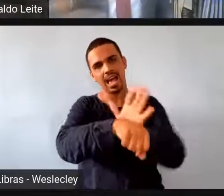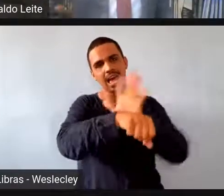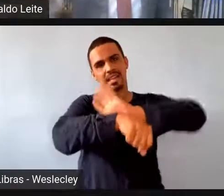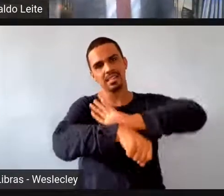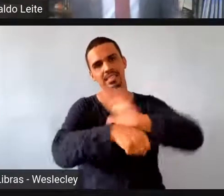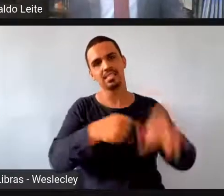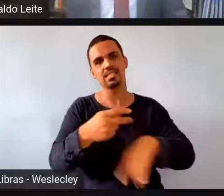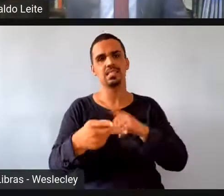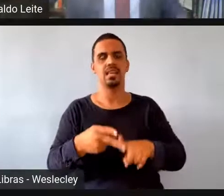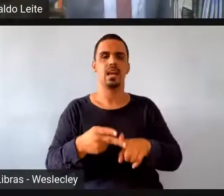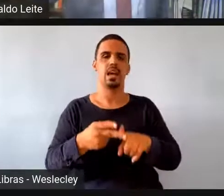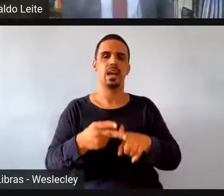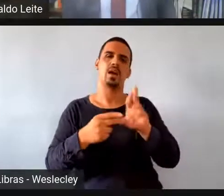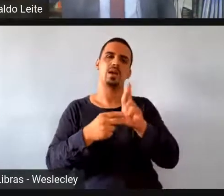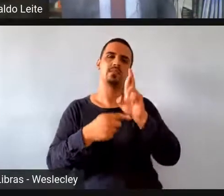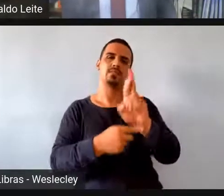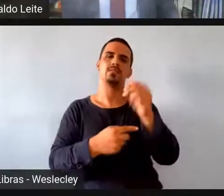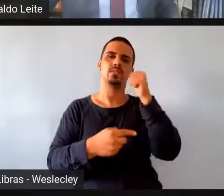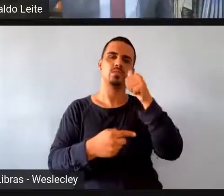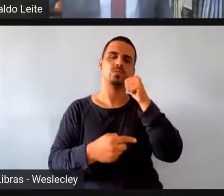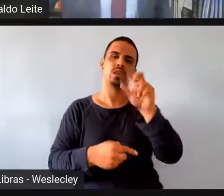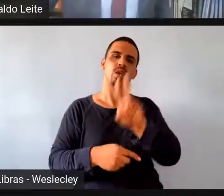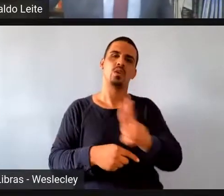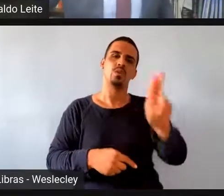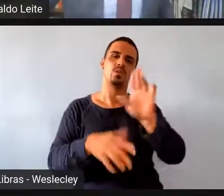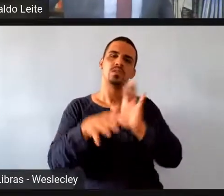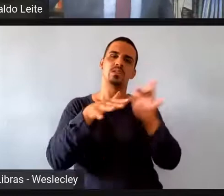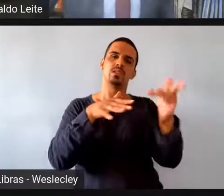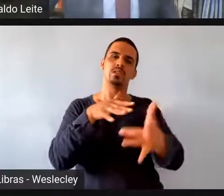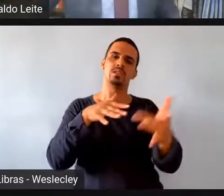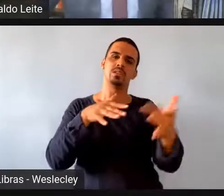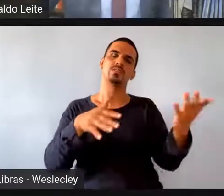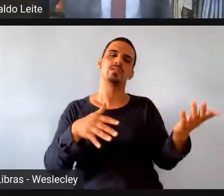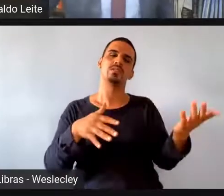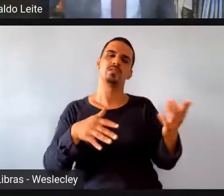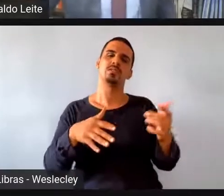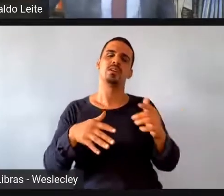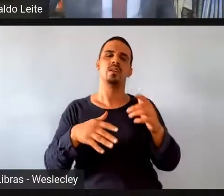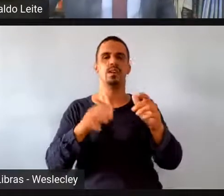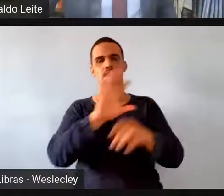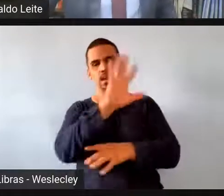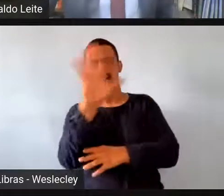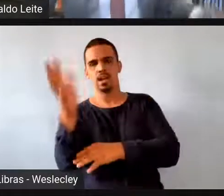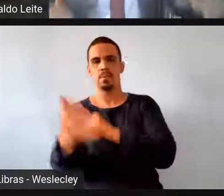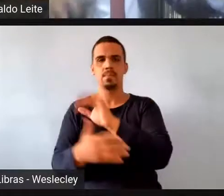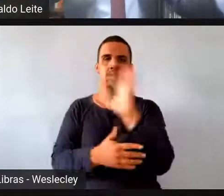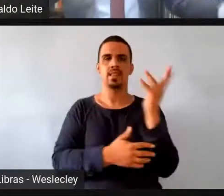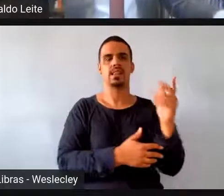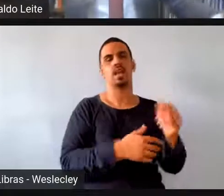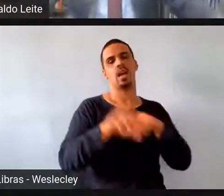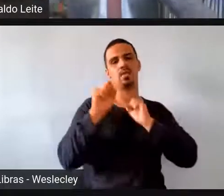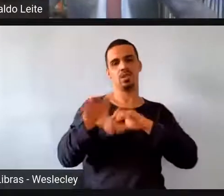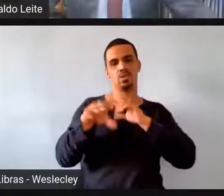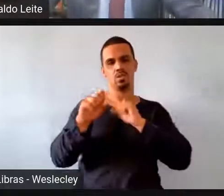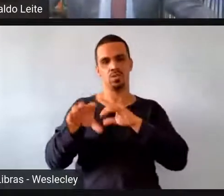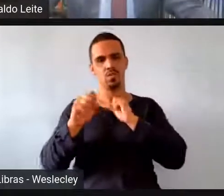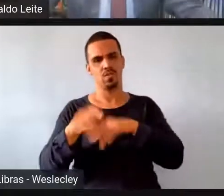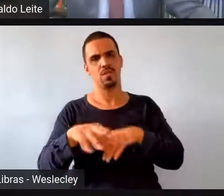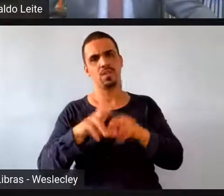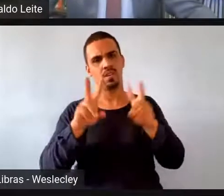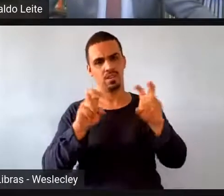das mulheres, a utilização da internet, a questão ambiental, a educação, enfim,